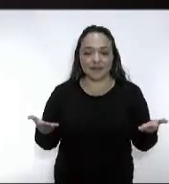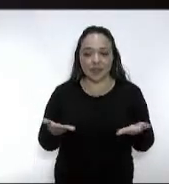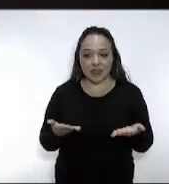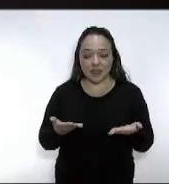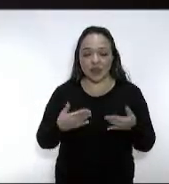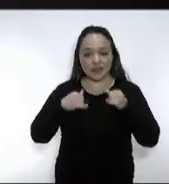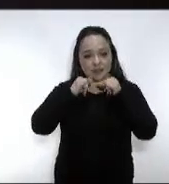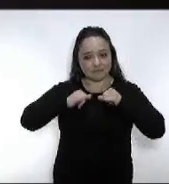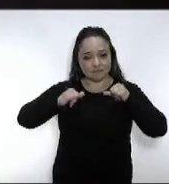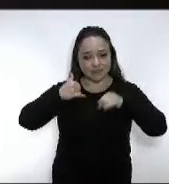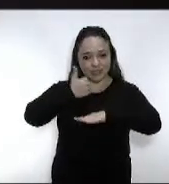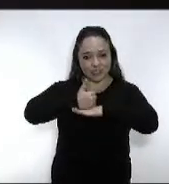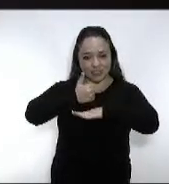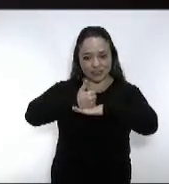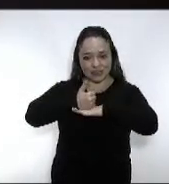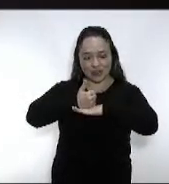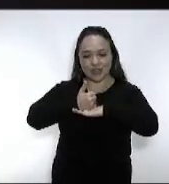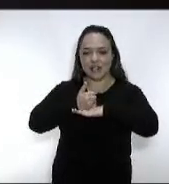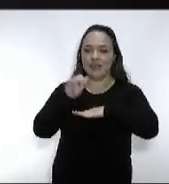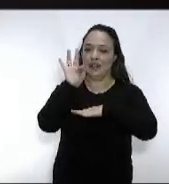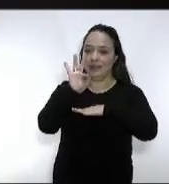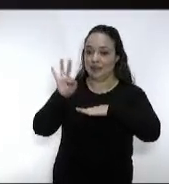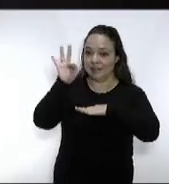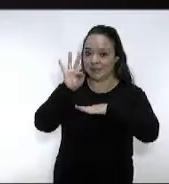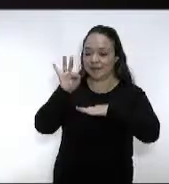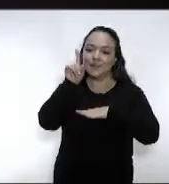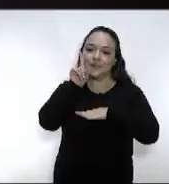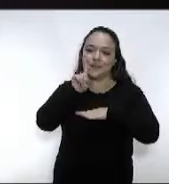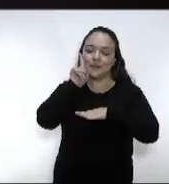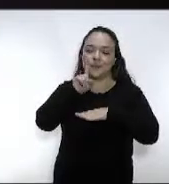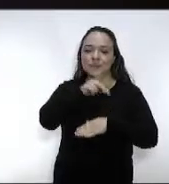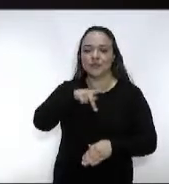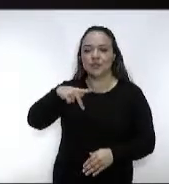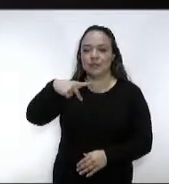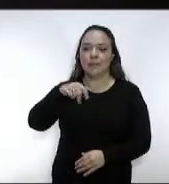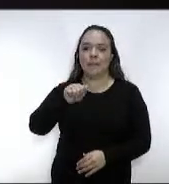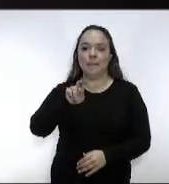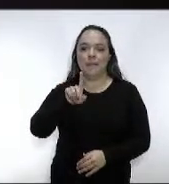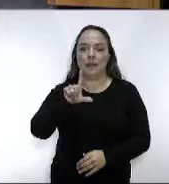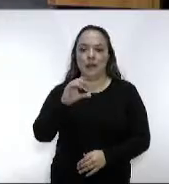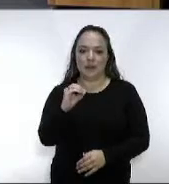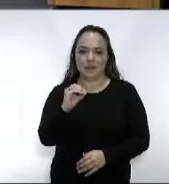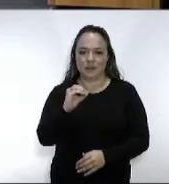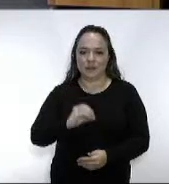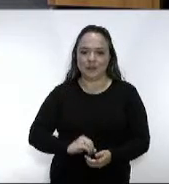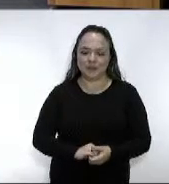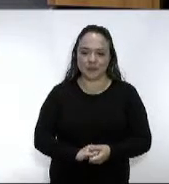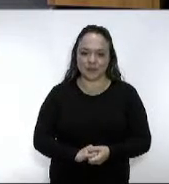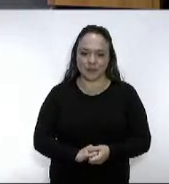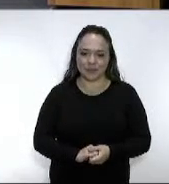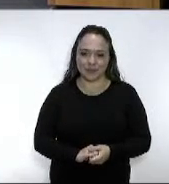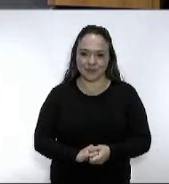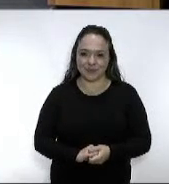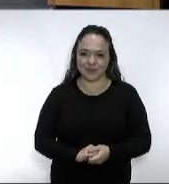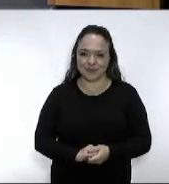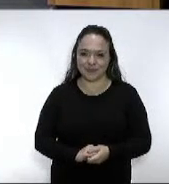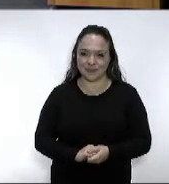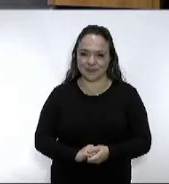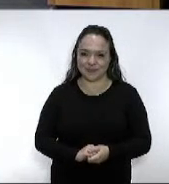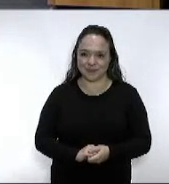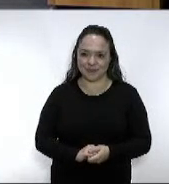We now listen to the message of the Director of the American Academy, Professor Paulo Otávio Mussi Augusto.